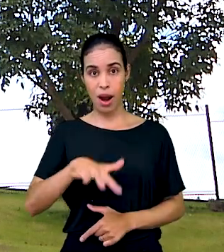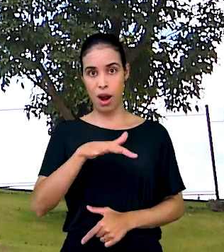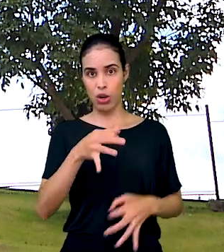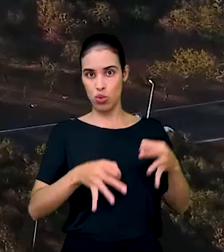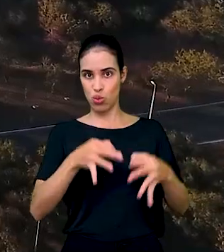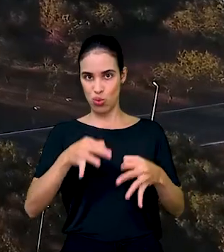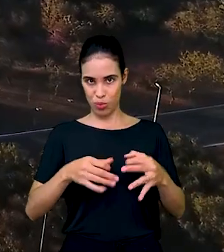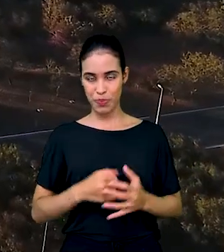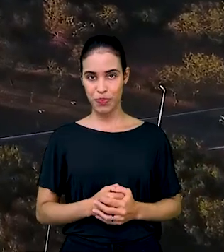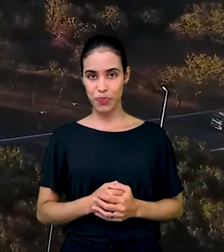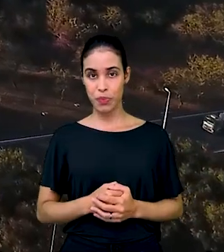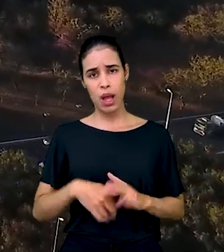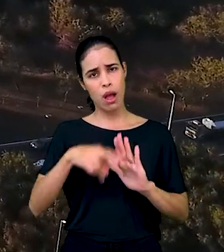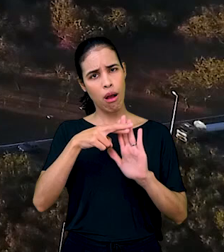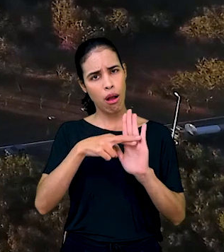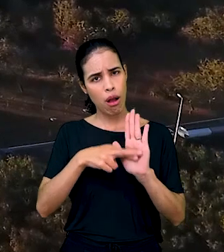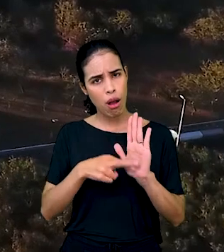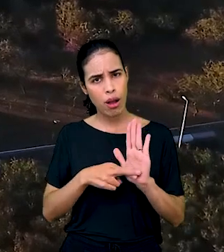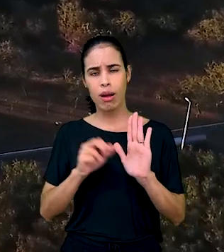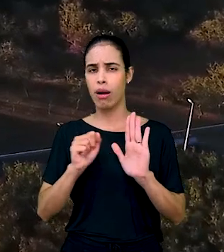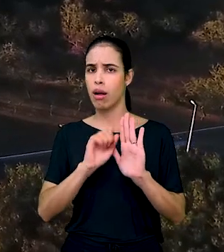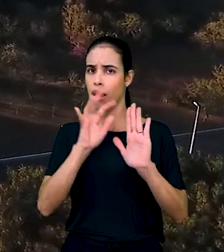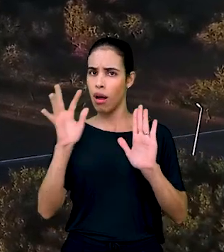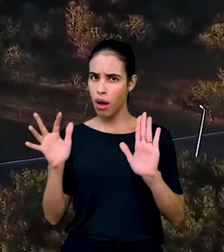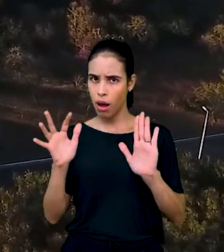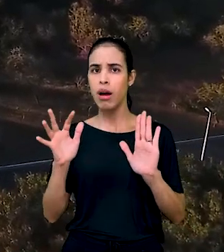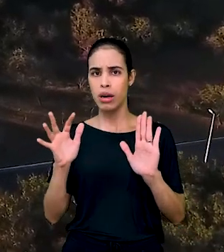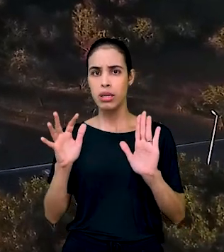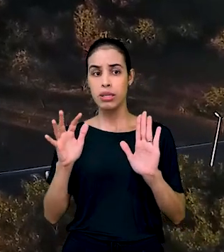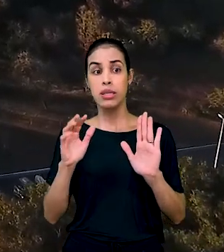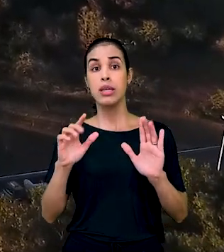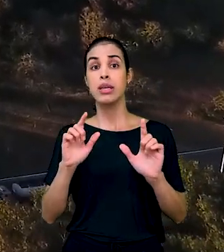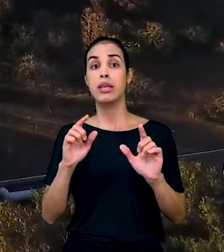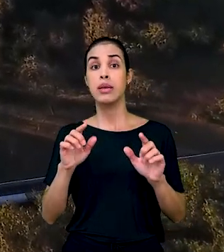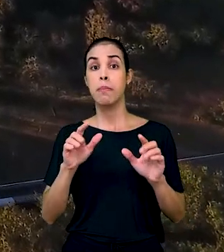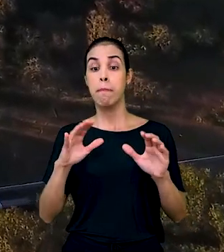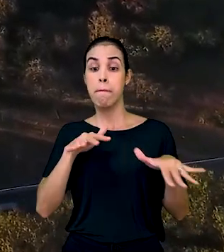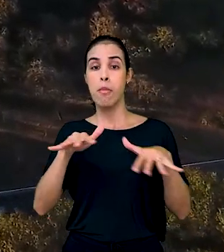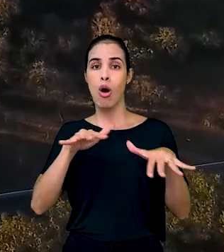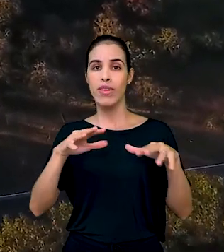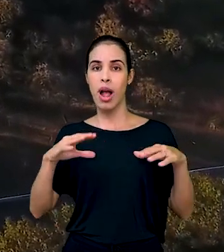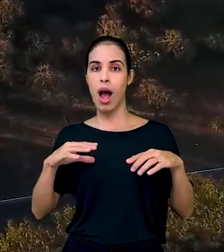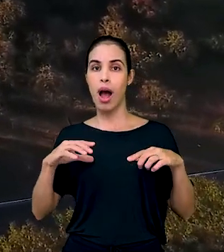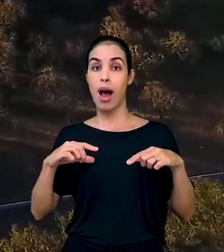do Trabalho. O normativo estabelece princípios, diretrizes